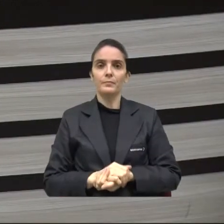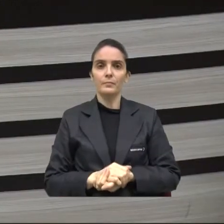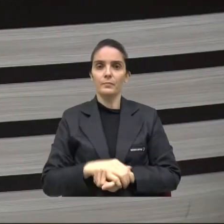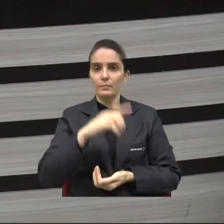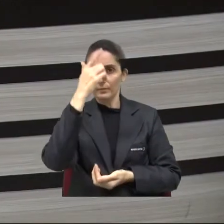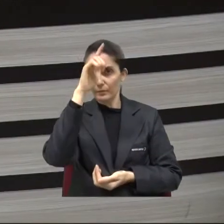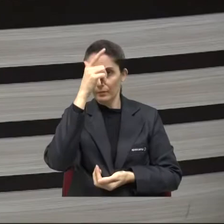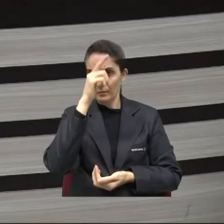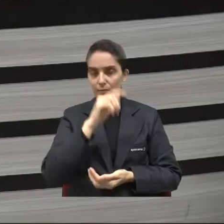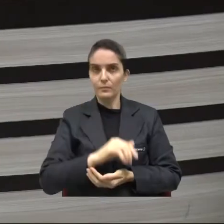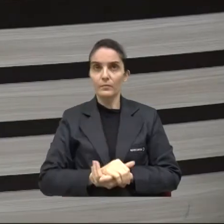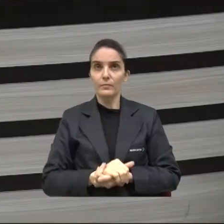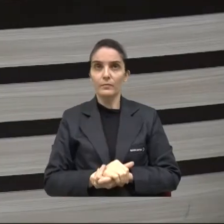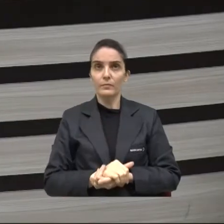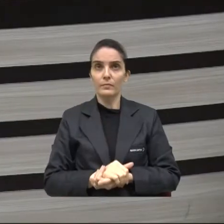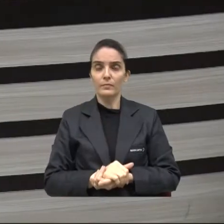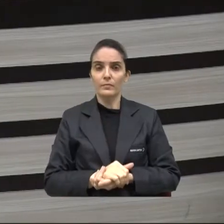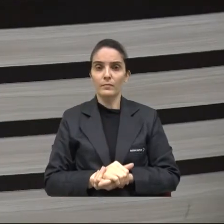Lemão.